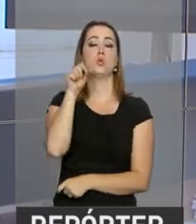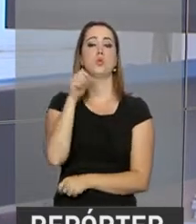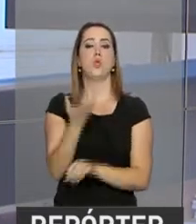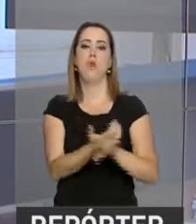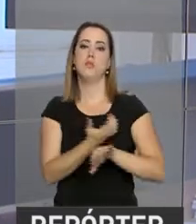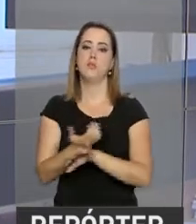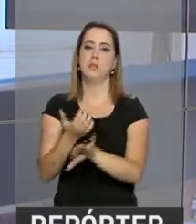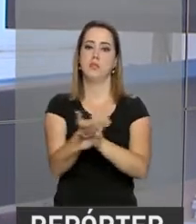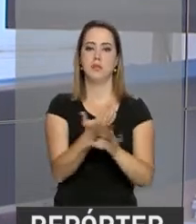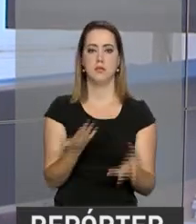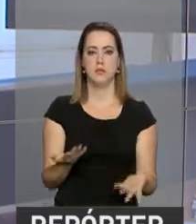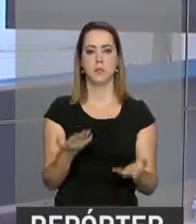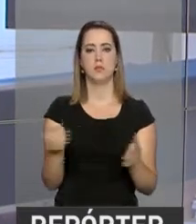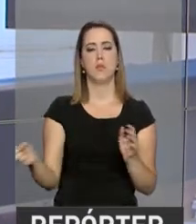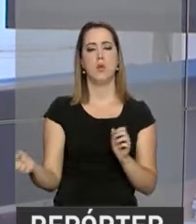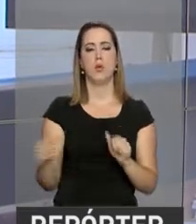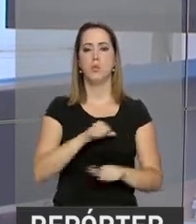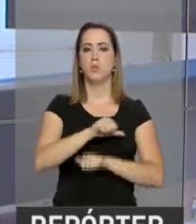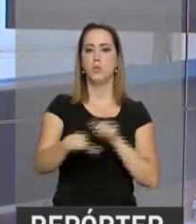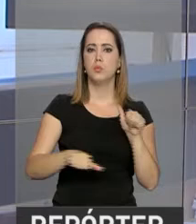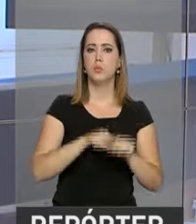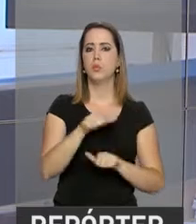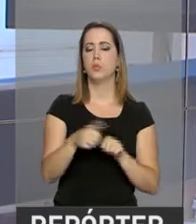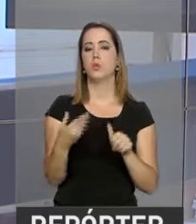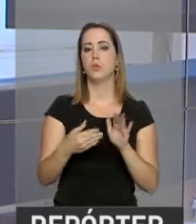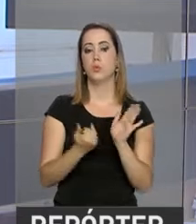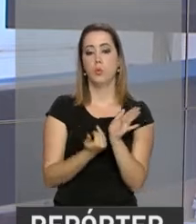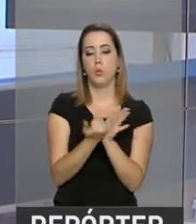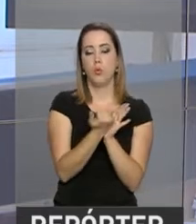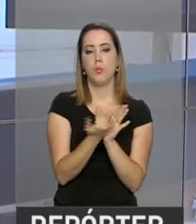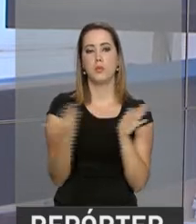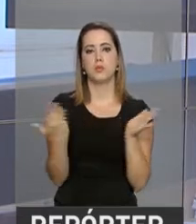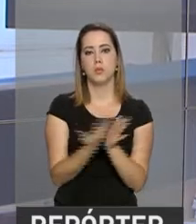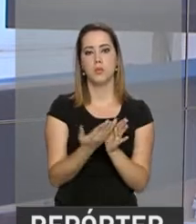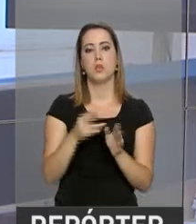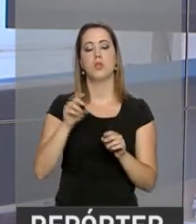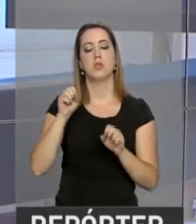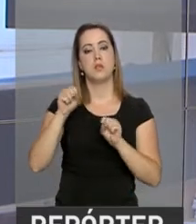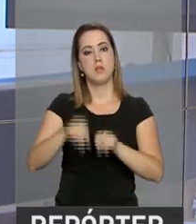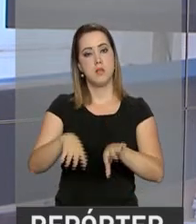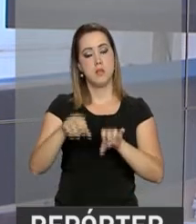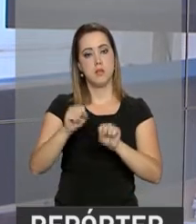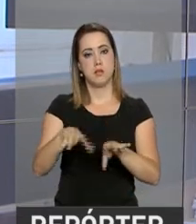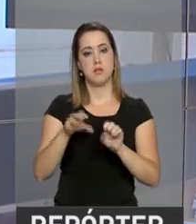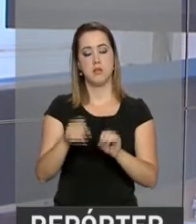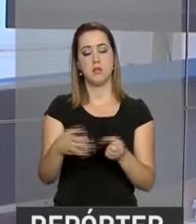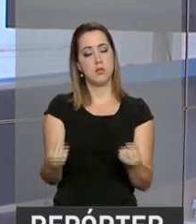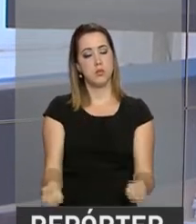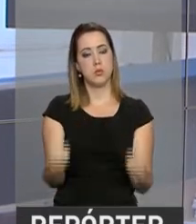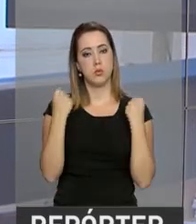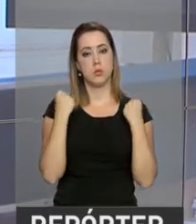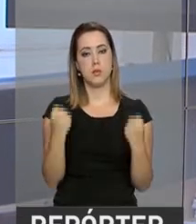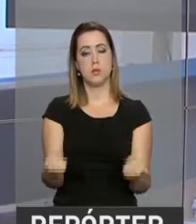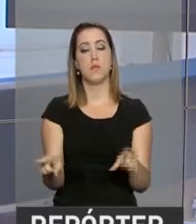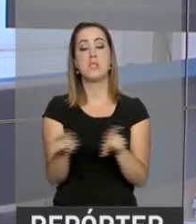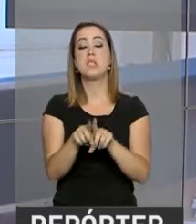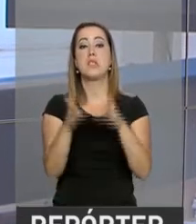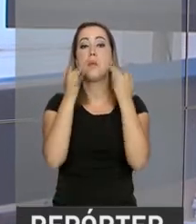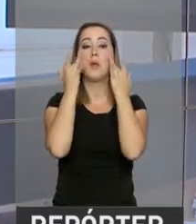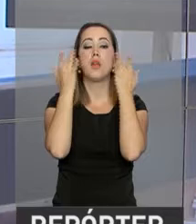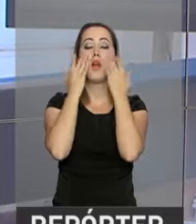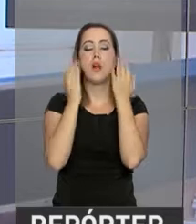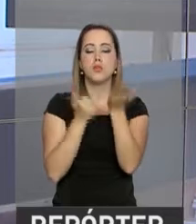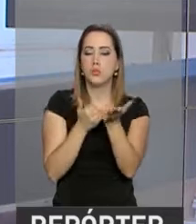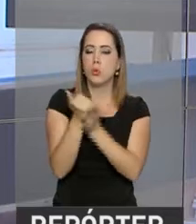mudou a versão original em educação física e artes continuam obrigatórias as emendas e os destaques ao projeto serão